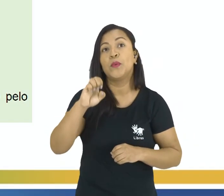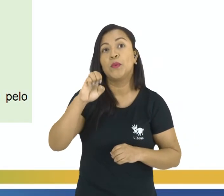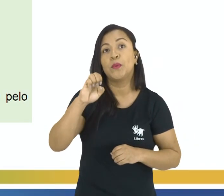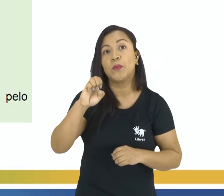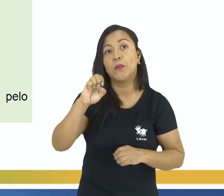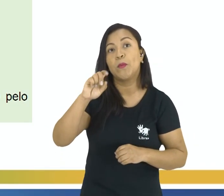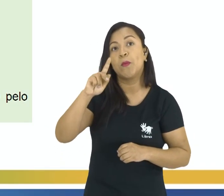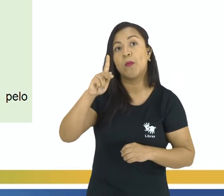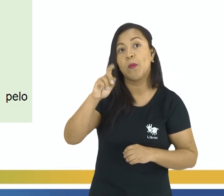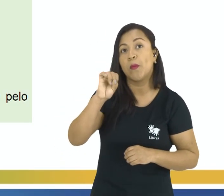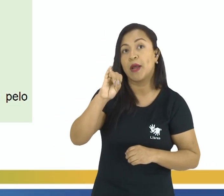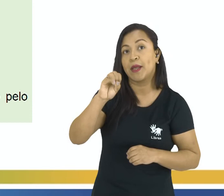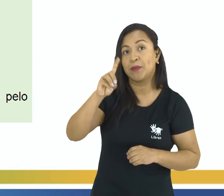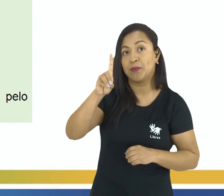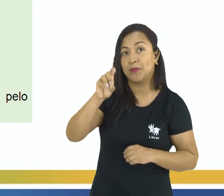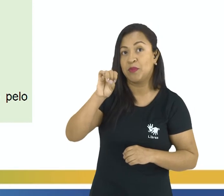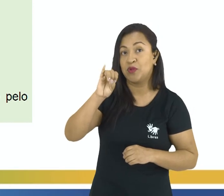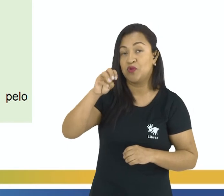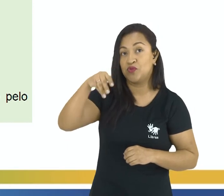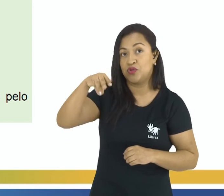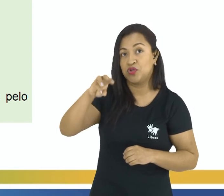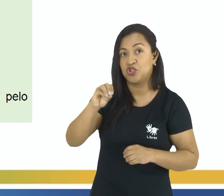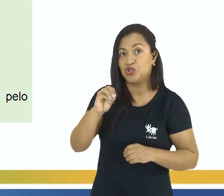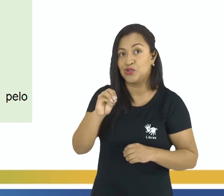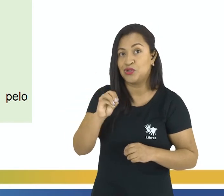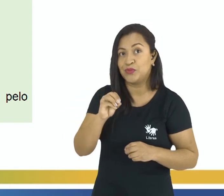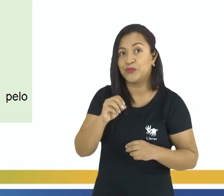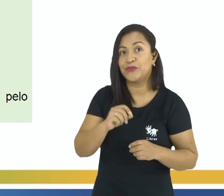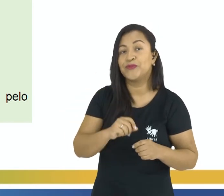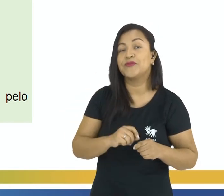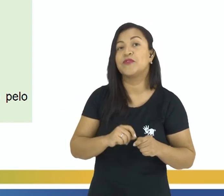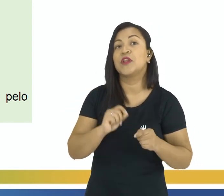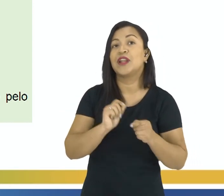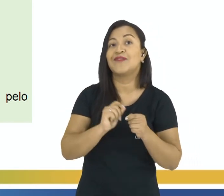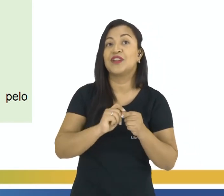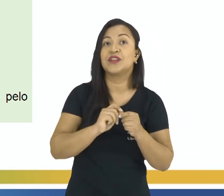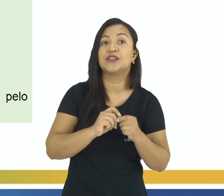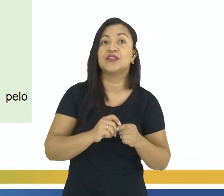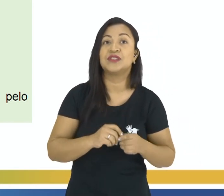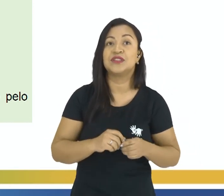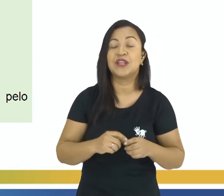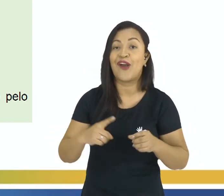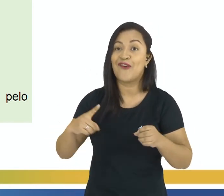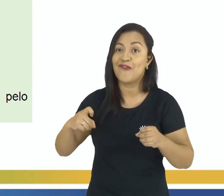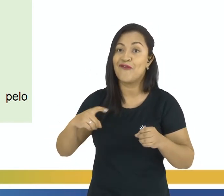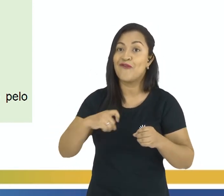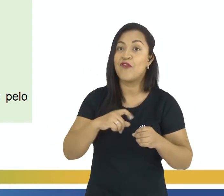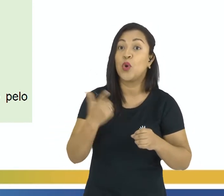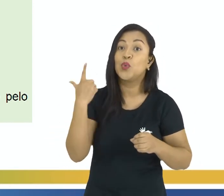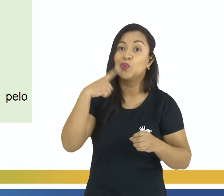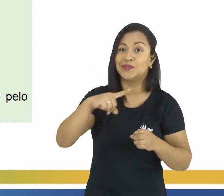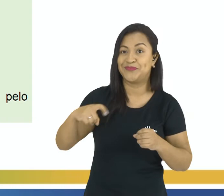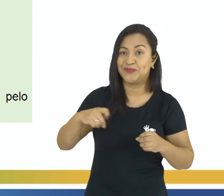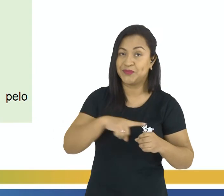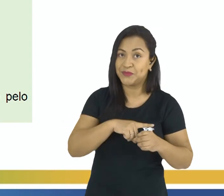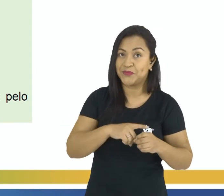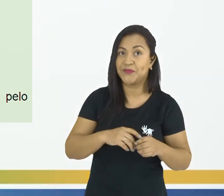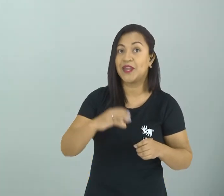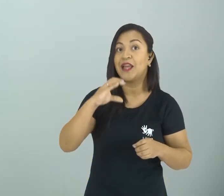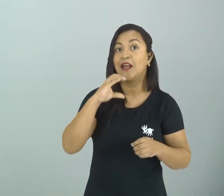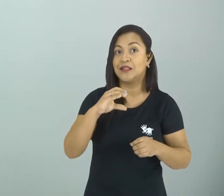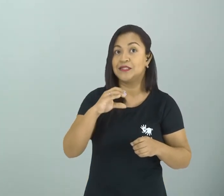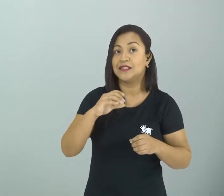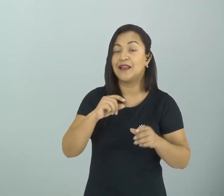a maturação, vai proporcionar a funcionalidade para os espermatozoides. E a próstata vai